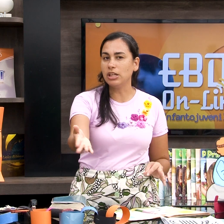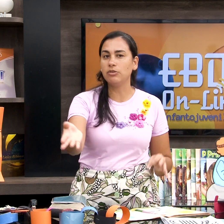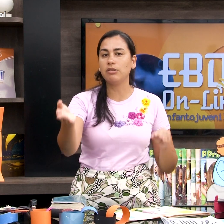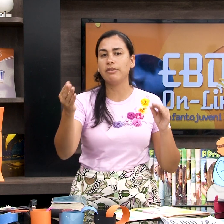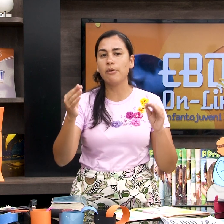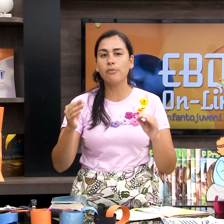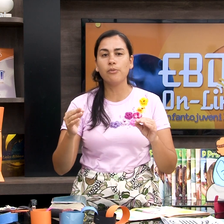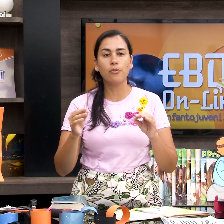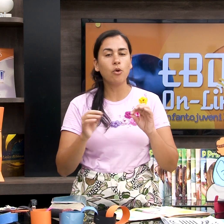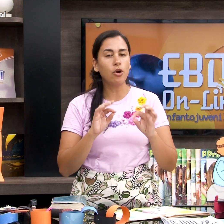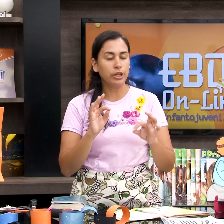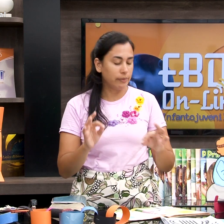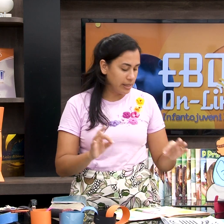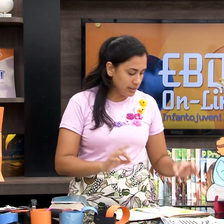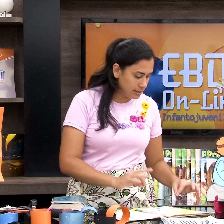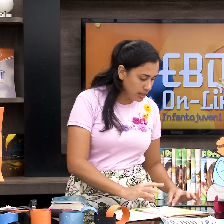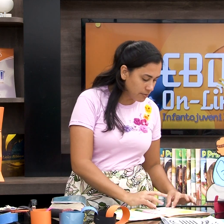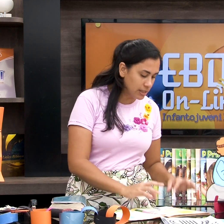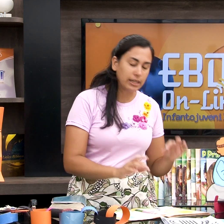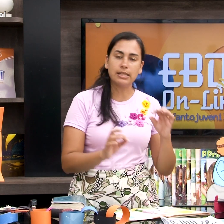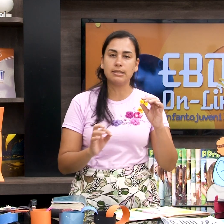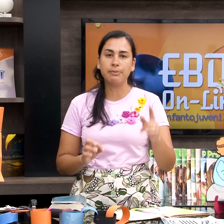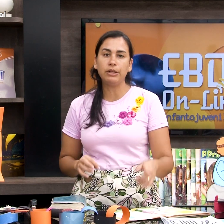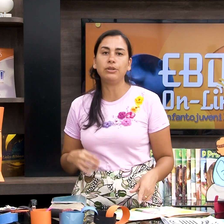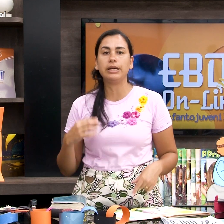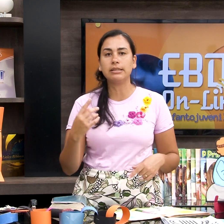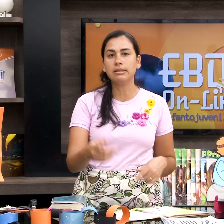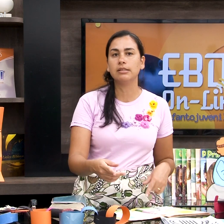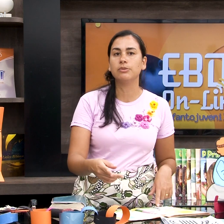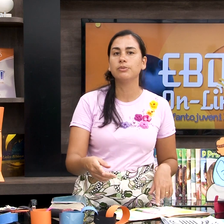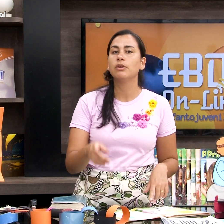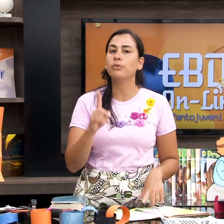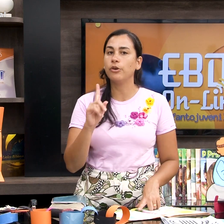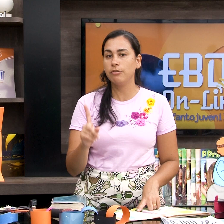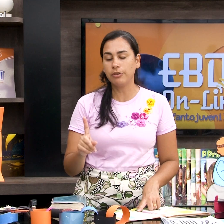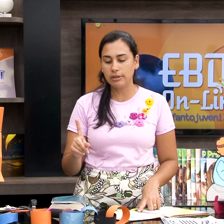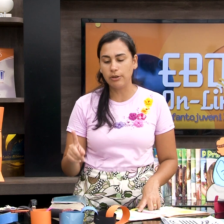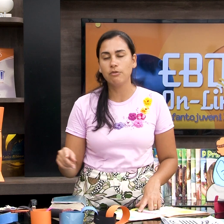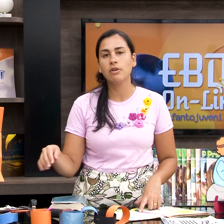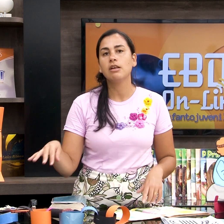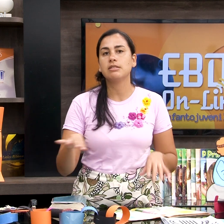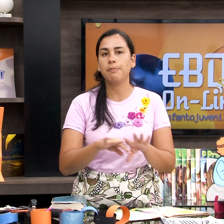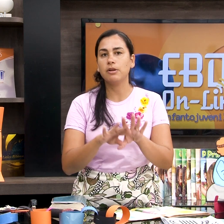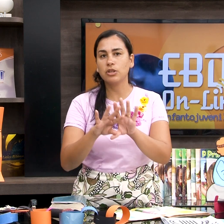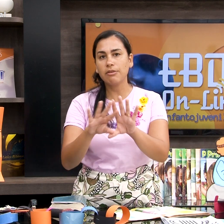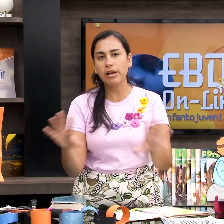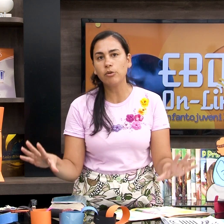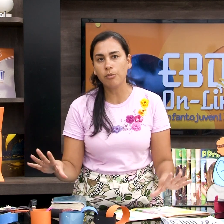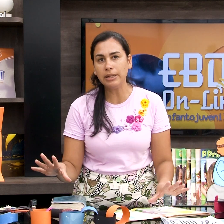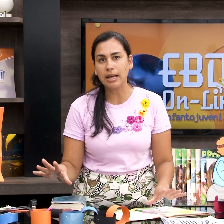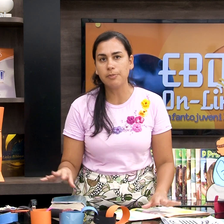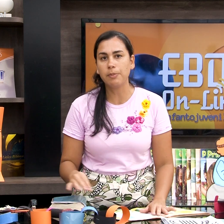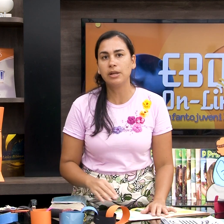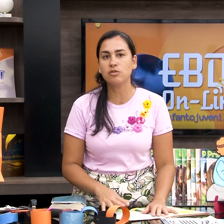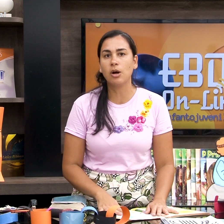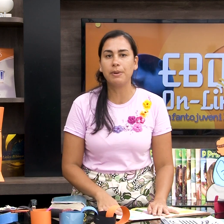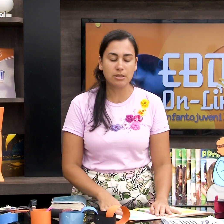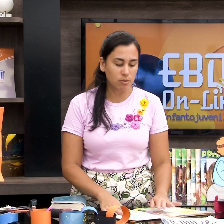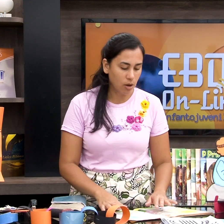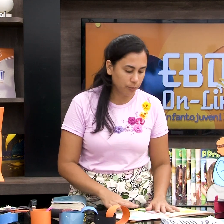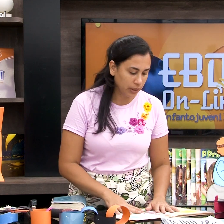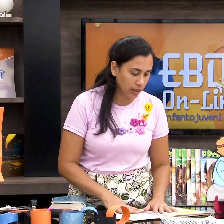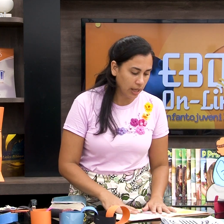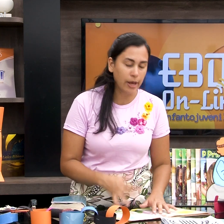estiver assistindo e tiver um corinho aí que sirva de agradecimento, de gratidão, um corinho infantil, você pode escrever aí no comentário para poder